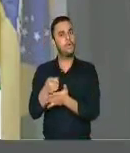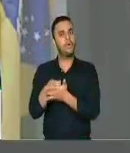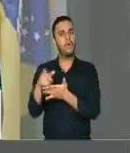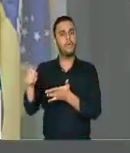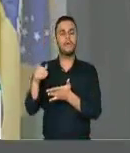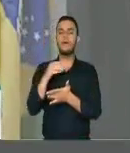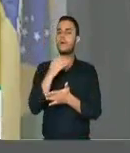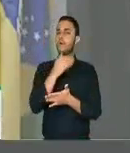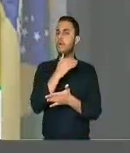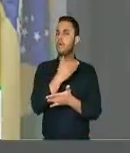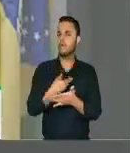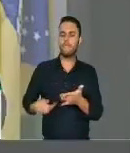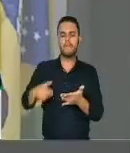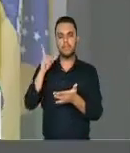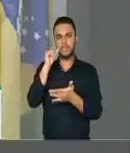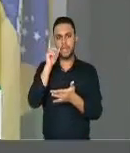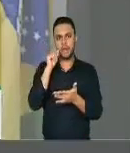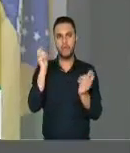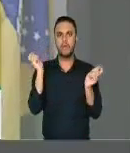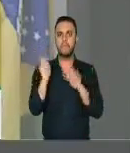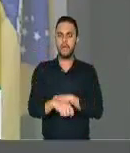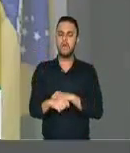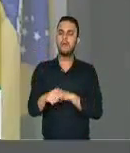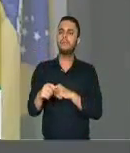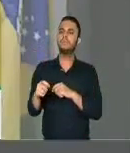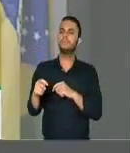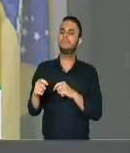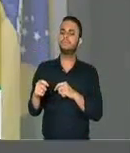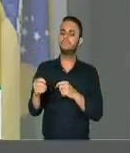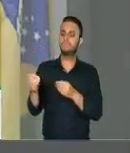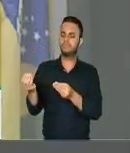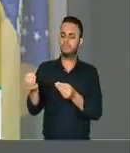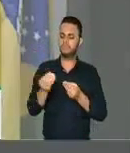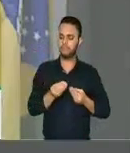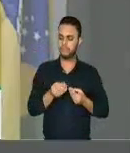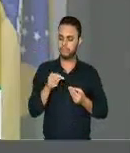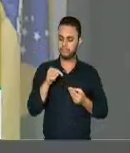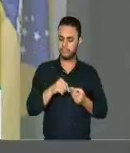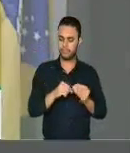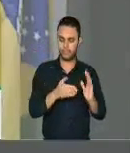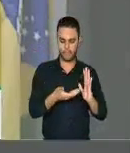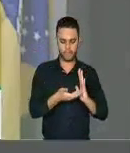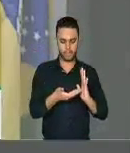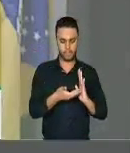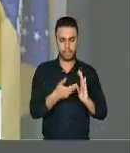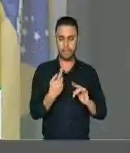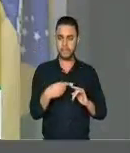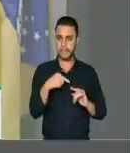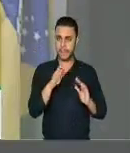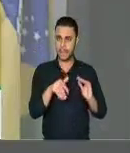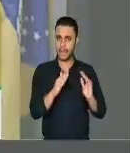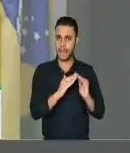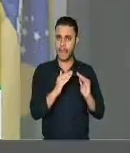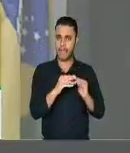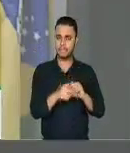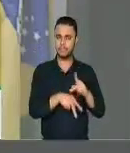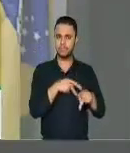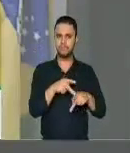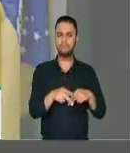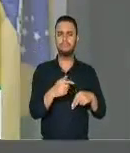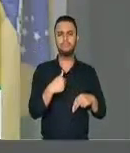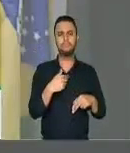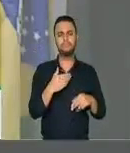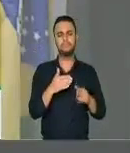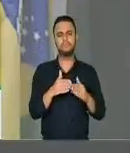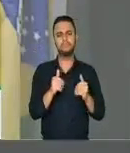Alagoas que possa transferir a esta casa, que é a Casa do Povo, a Câmara dos Deputados, faça esse apelo,